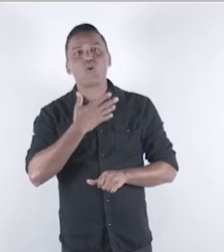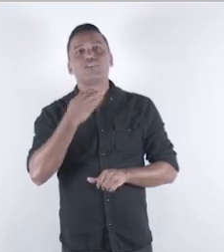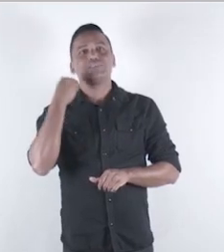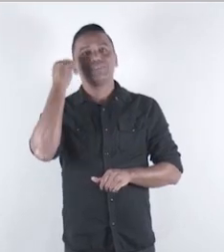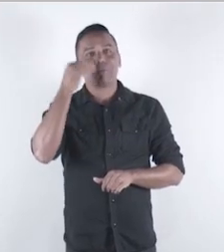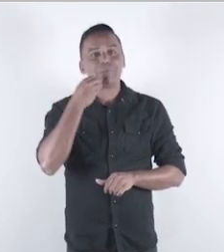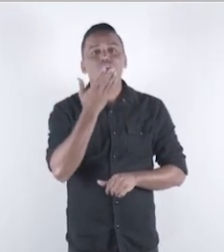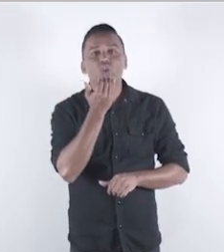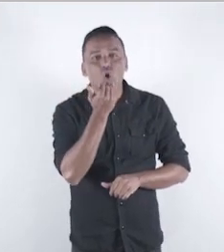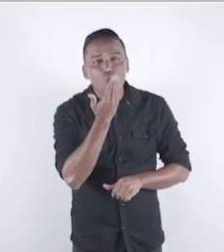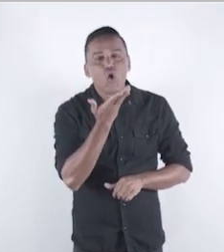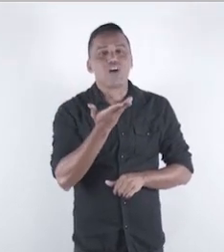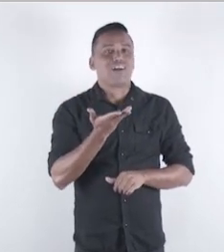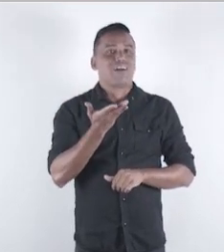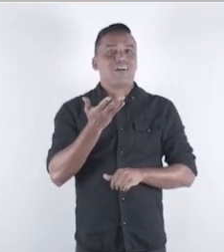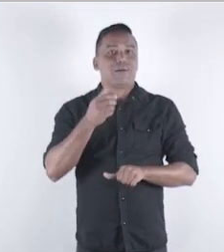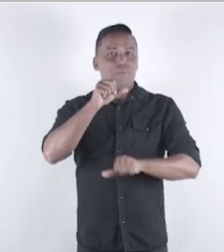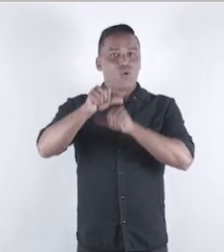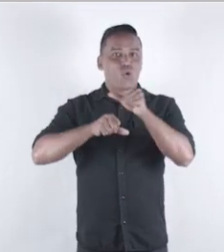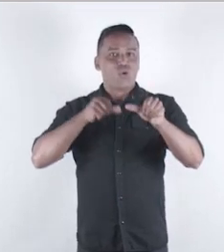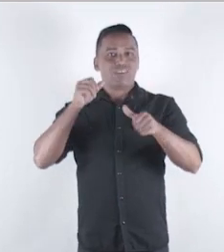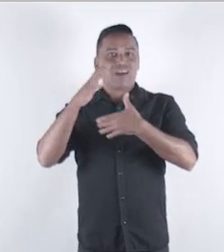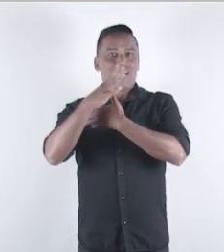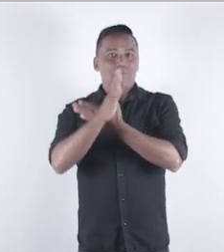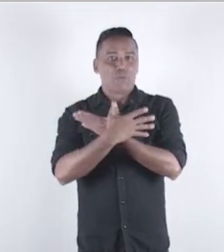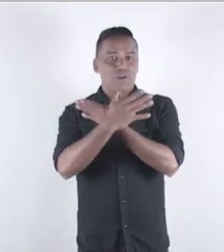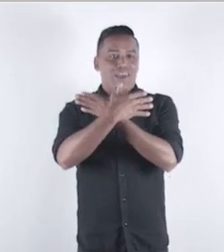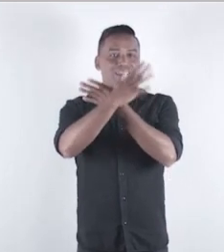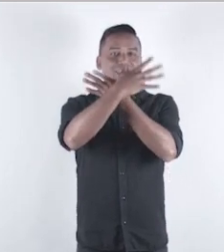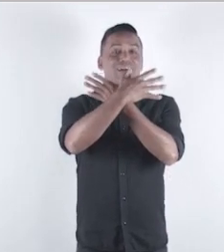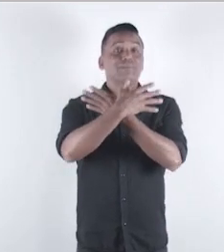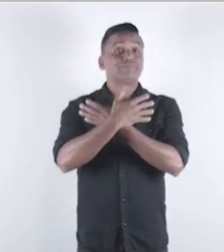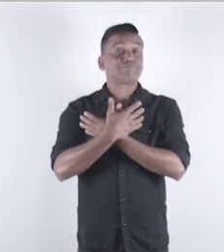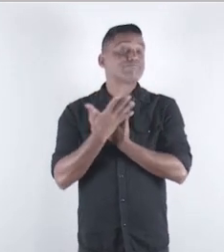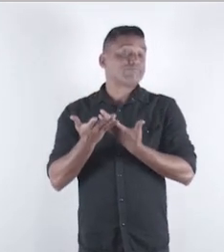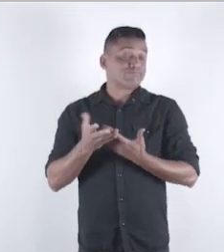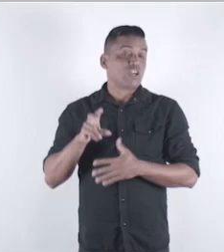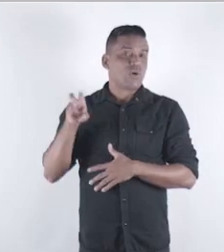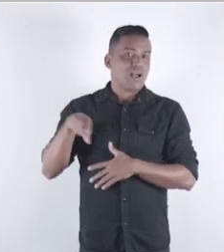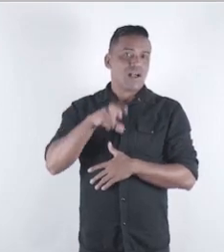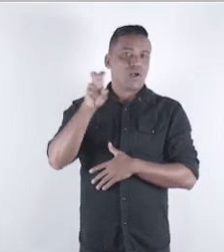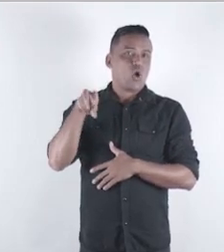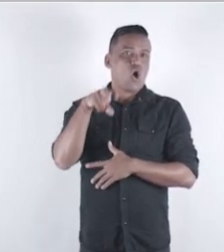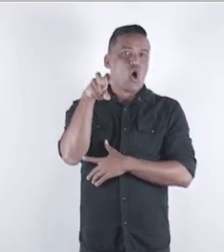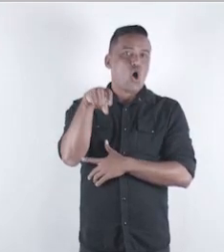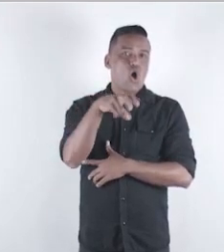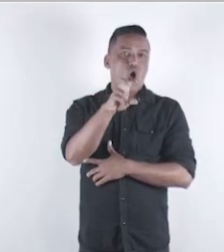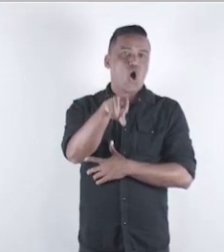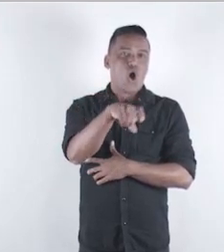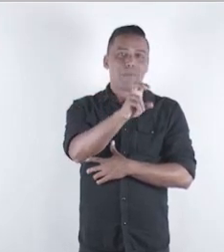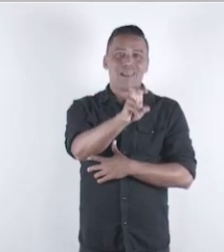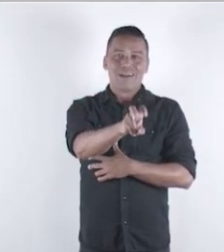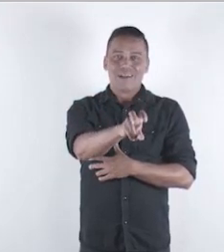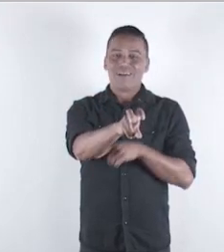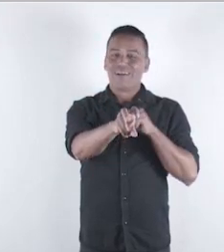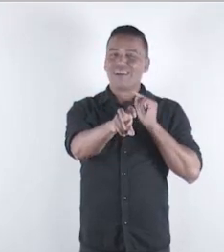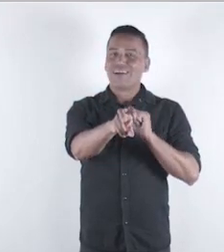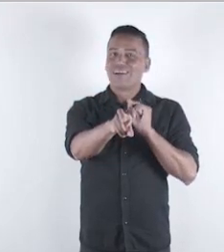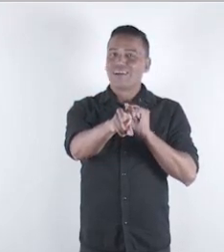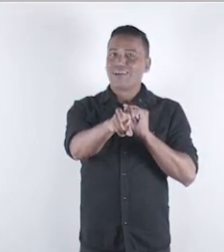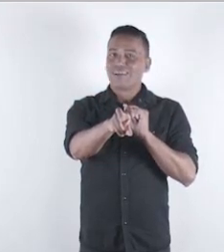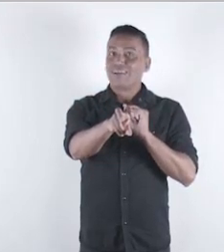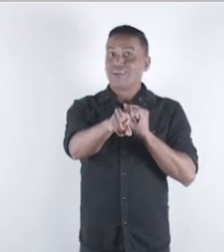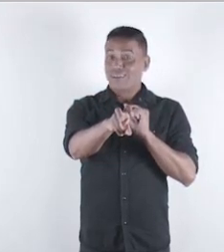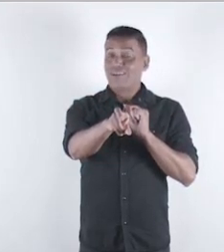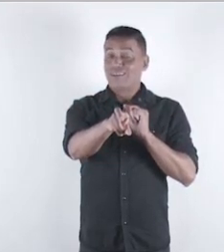cores dos sabores que ela experimentou. E quanto à cobra, essa figura sedutora, manipuladora, que